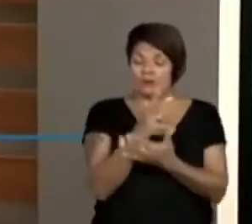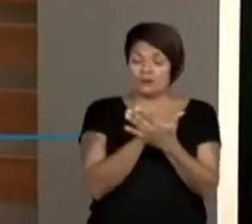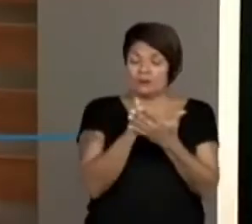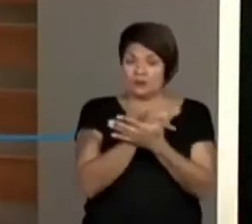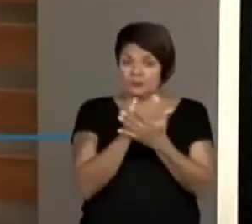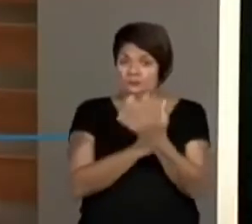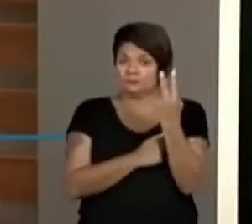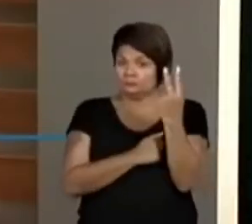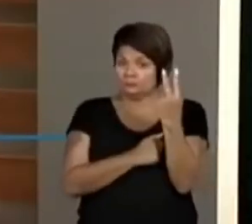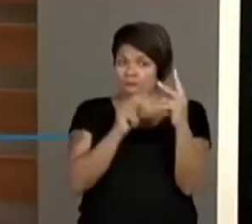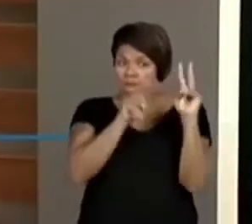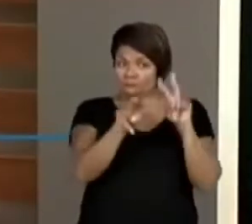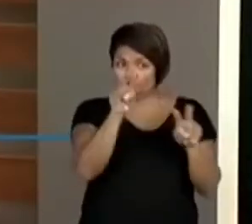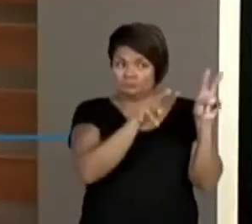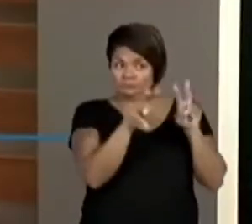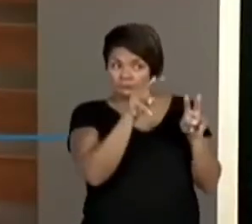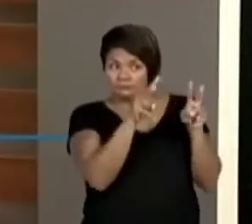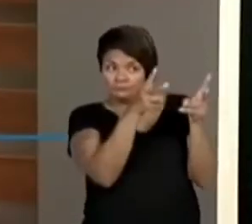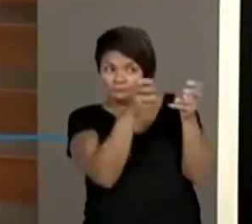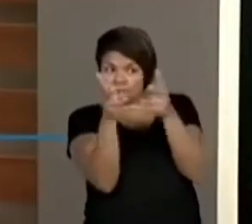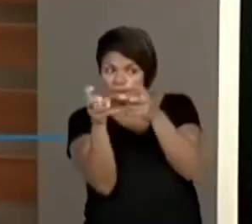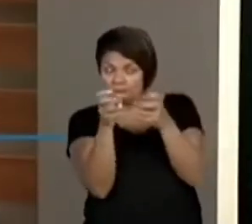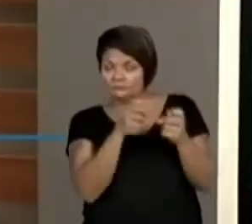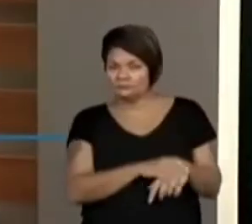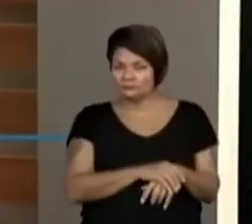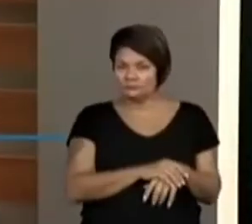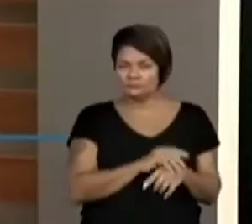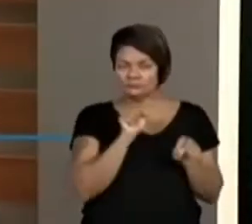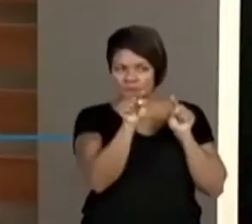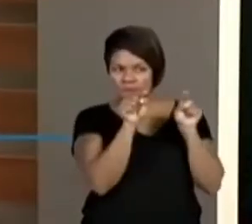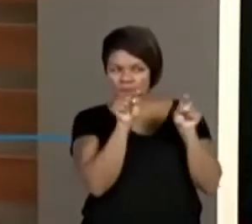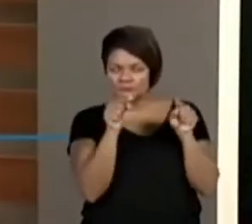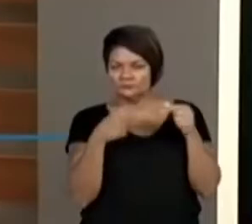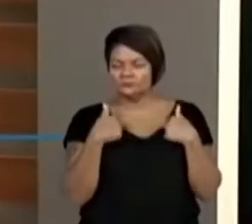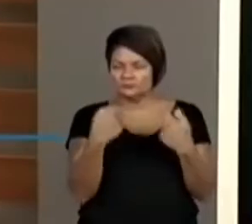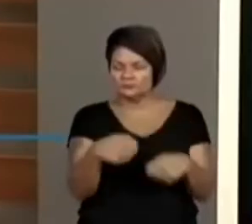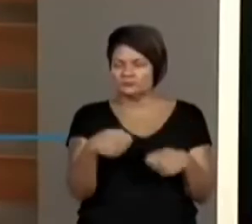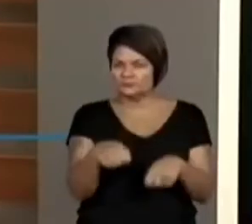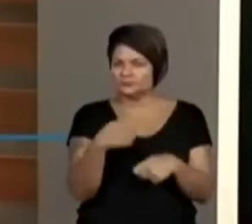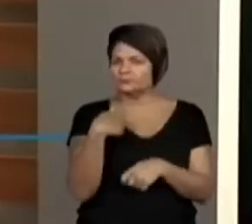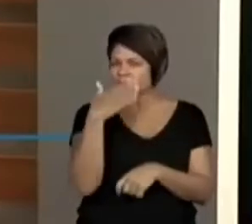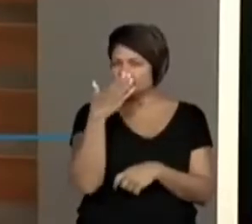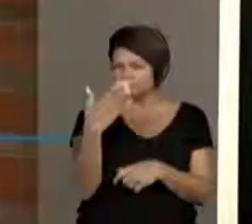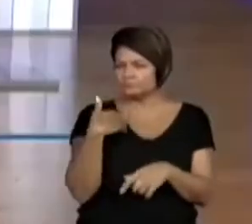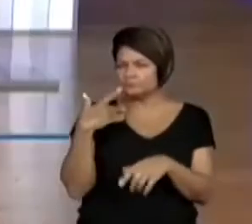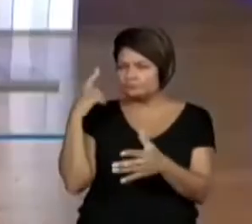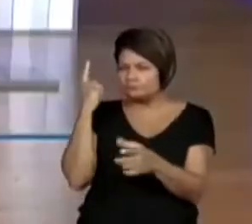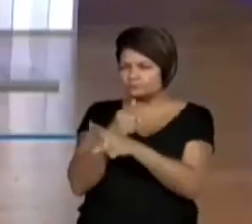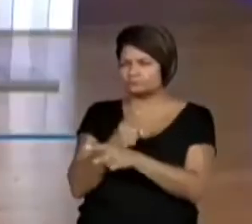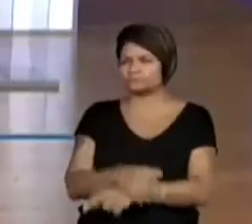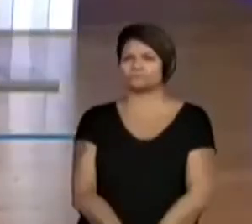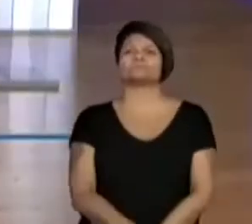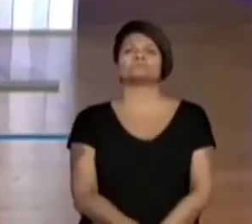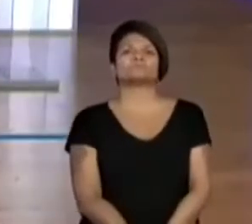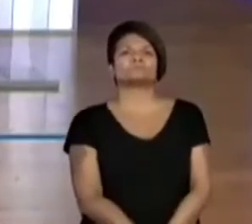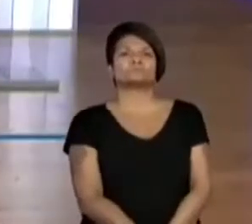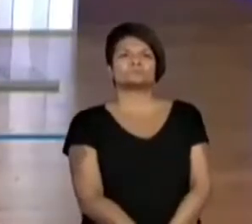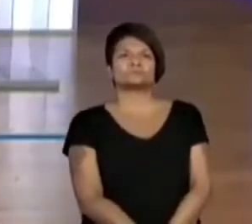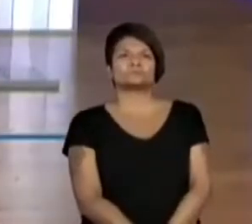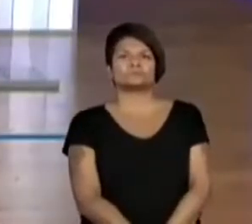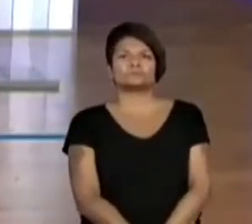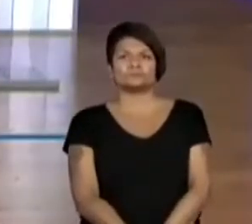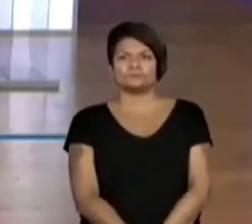vocês identificarem qual delas é a que eu estou pedindo para vocês localizarem. Vamos lá? Enquanto vocês vão